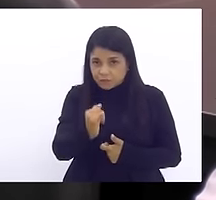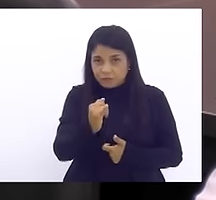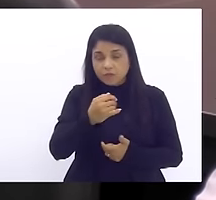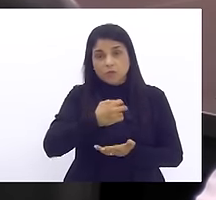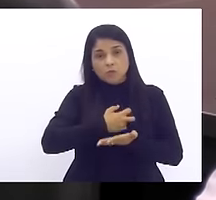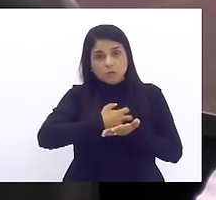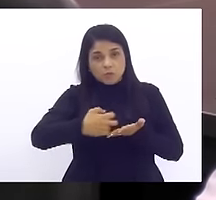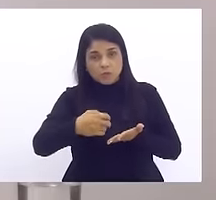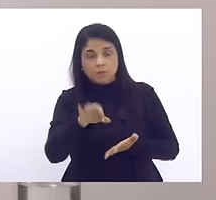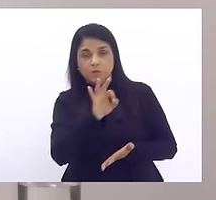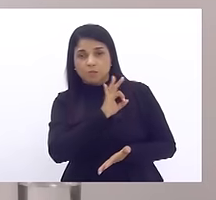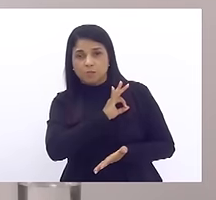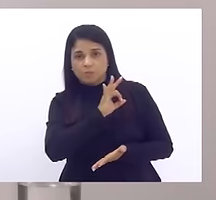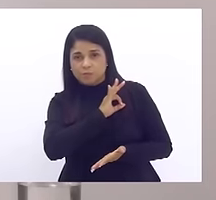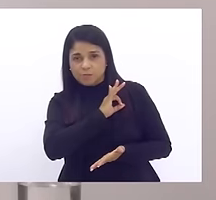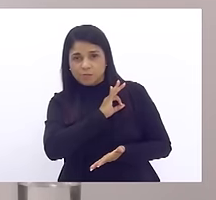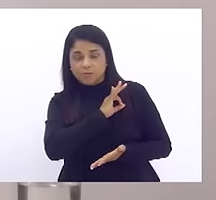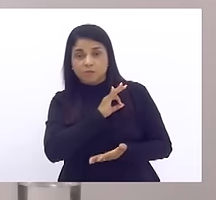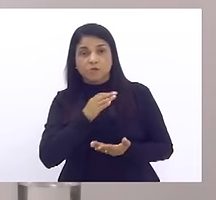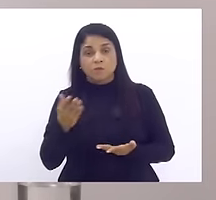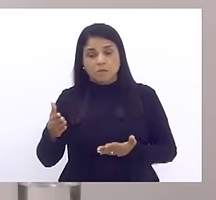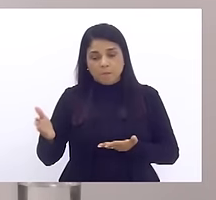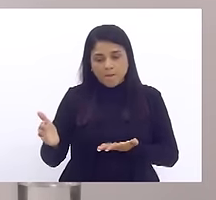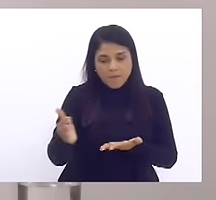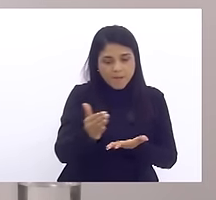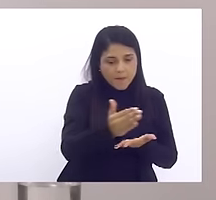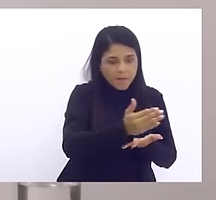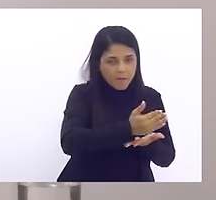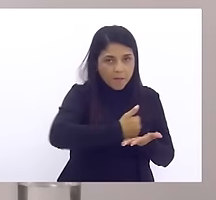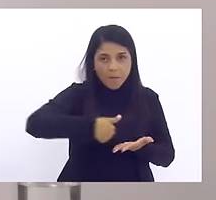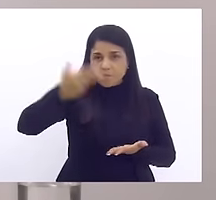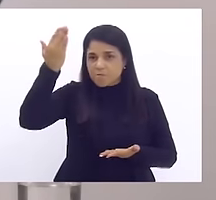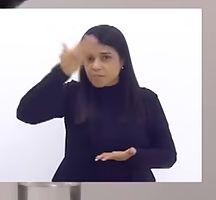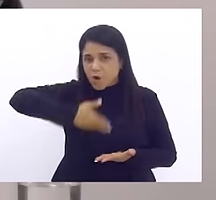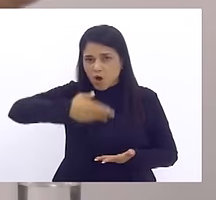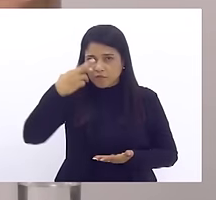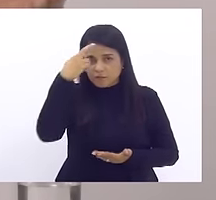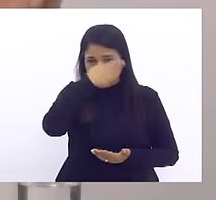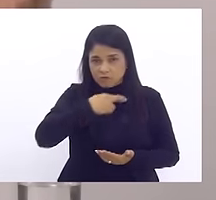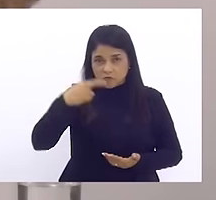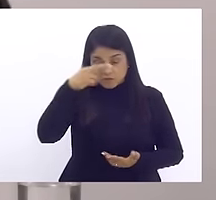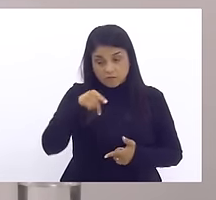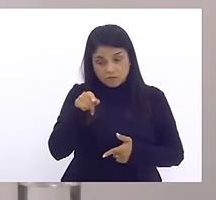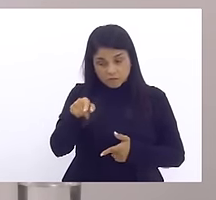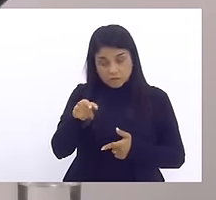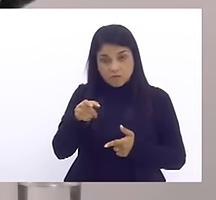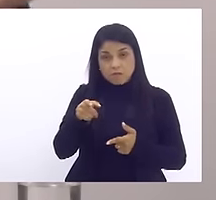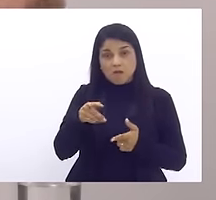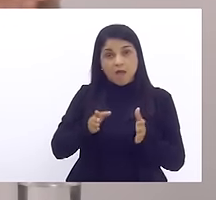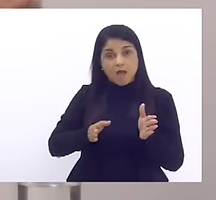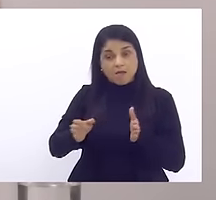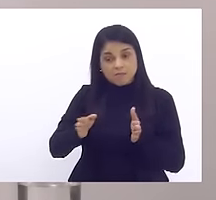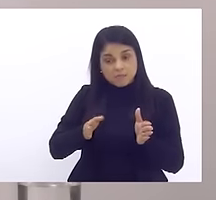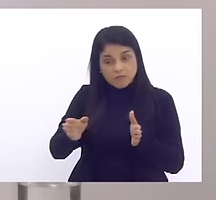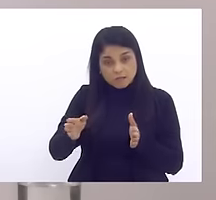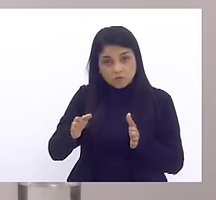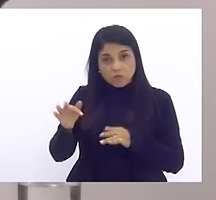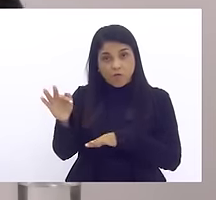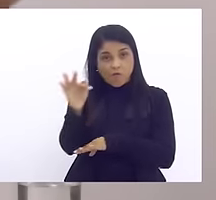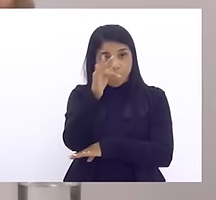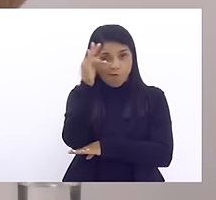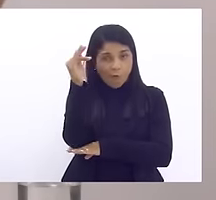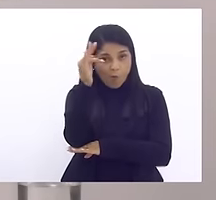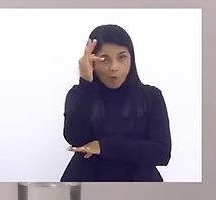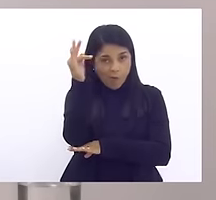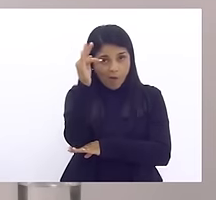policial essa CPI colhe provas Então o senhor teve acesso hoje formalmente ao motivo